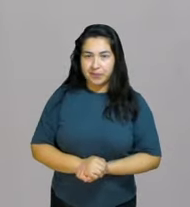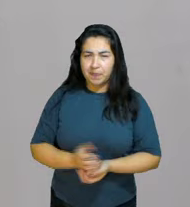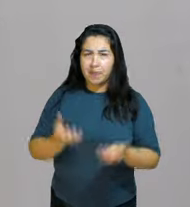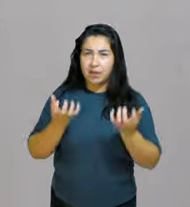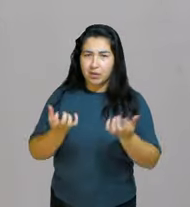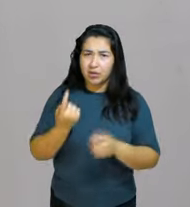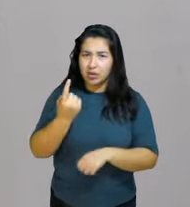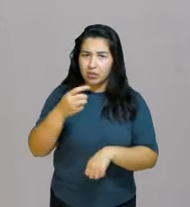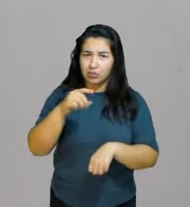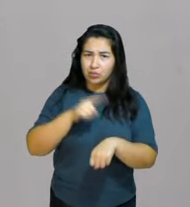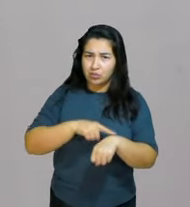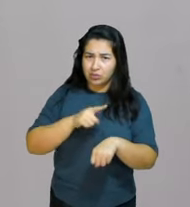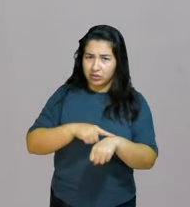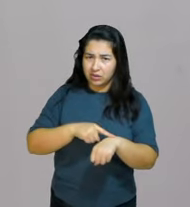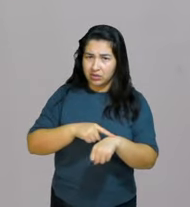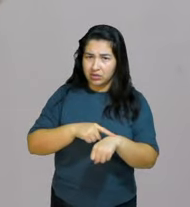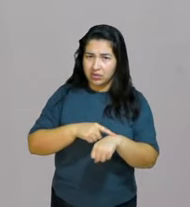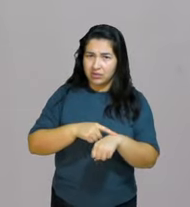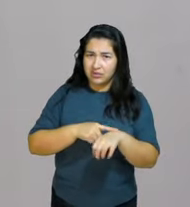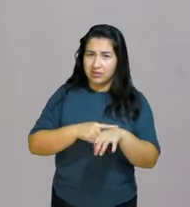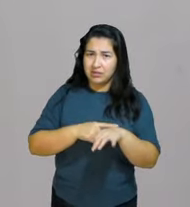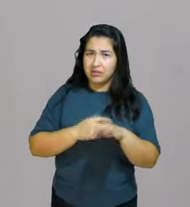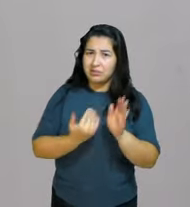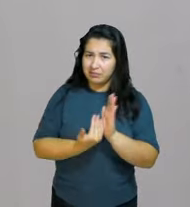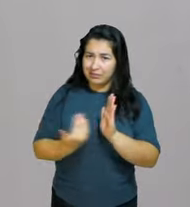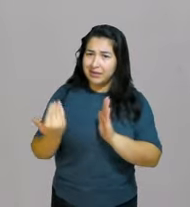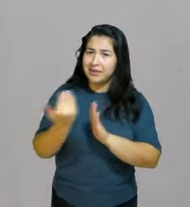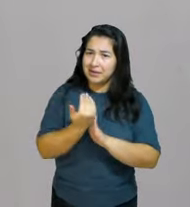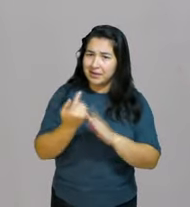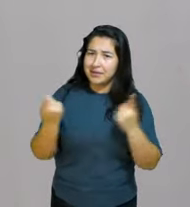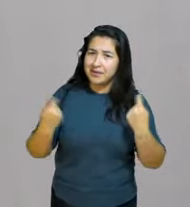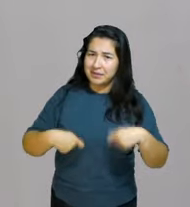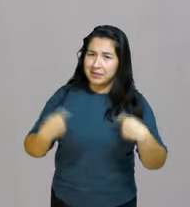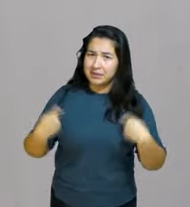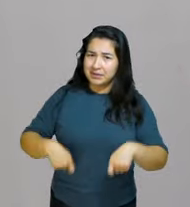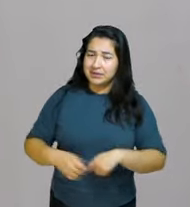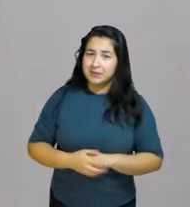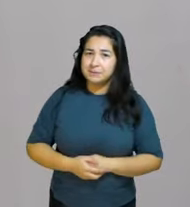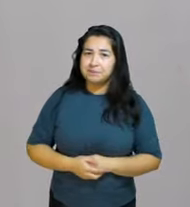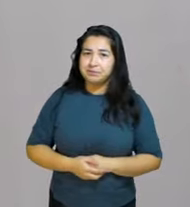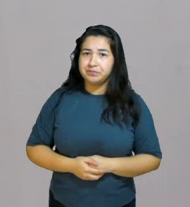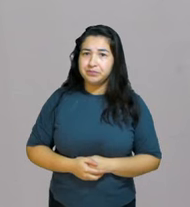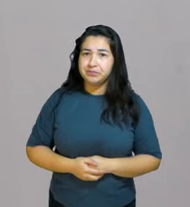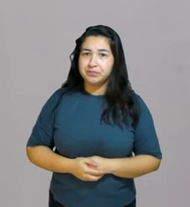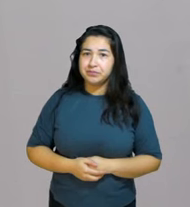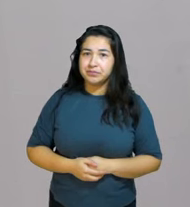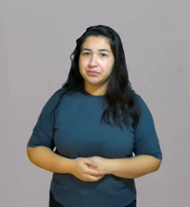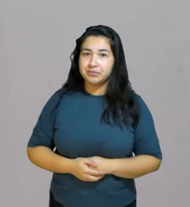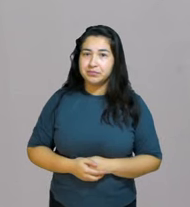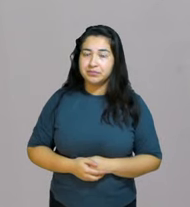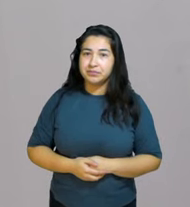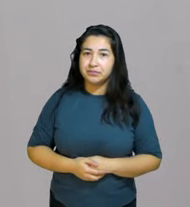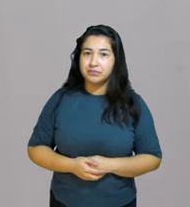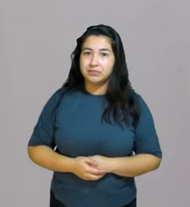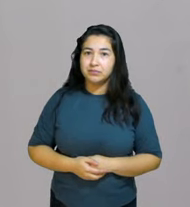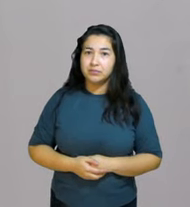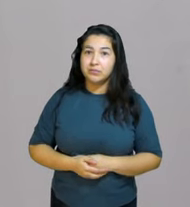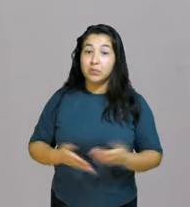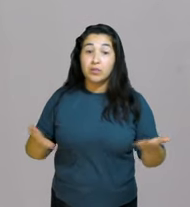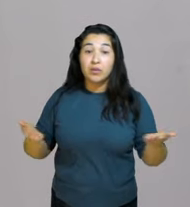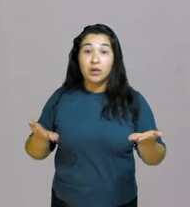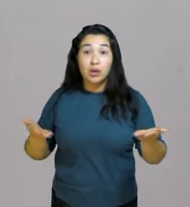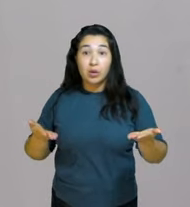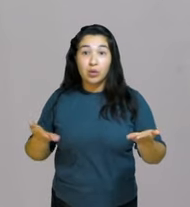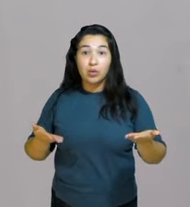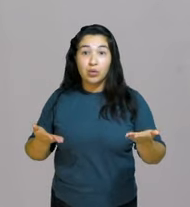eu vou pedir um tempinho maior, certo? Até presidente Deraldo, nos últimos dias, desculpa